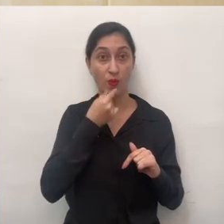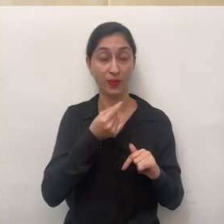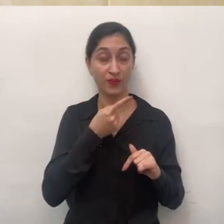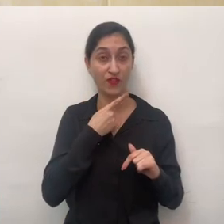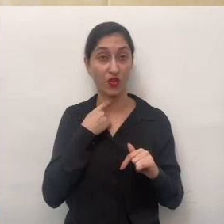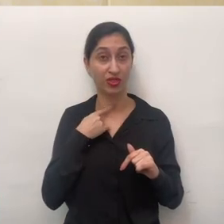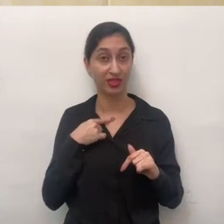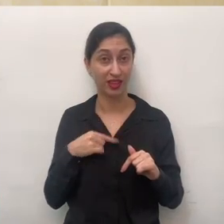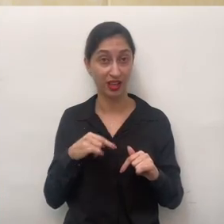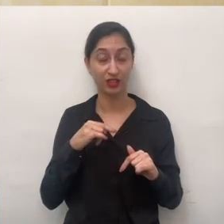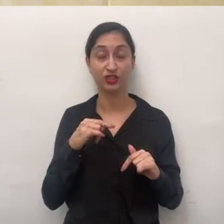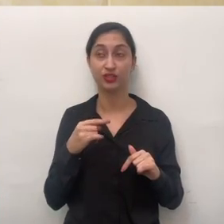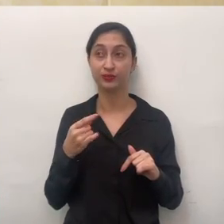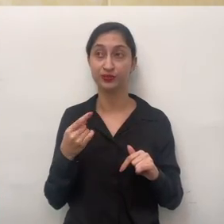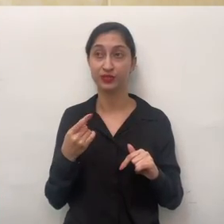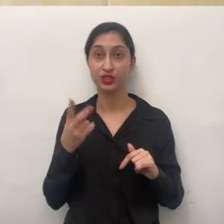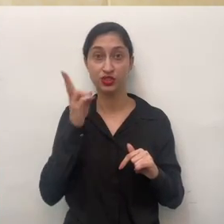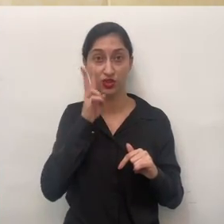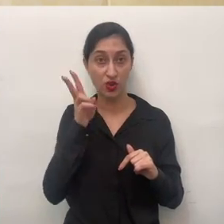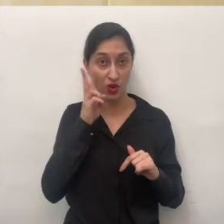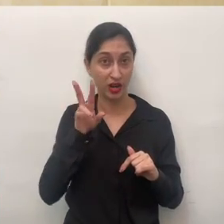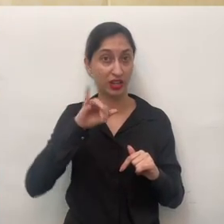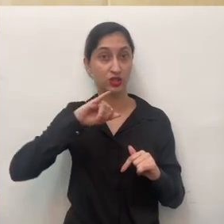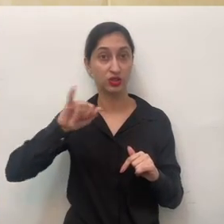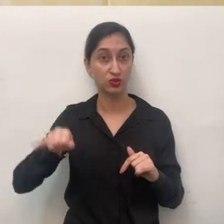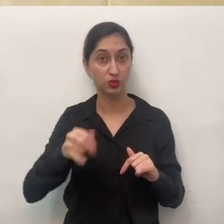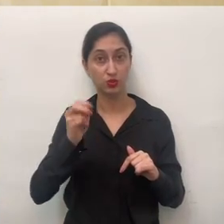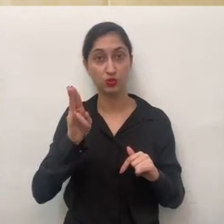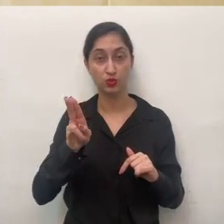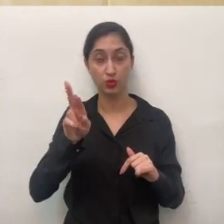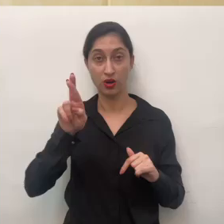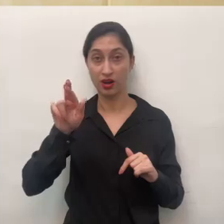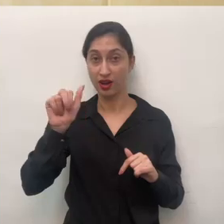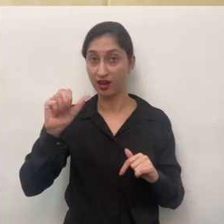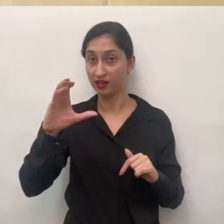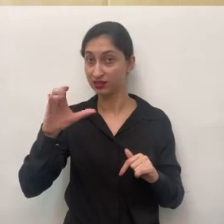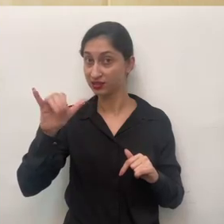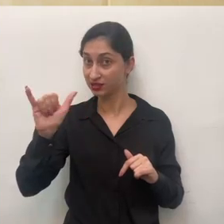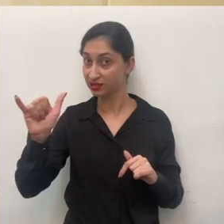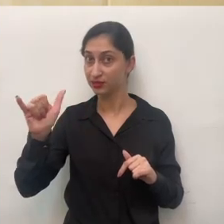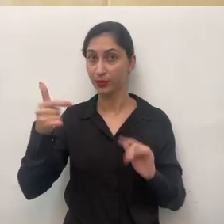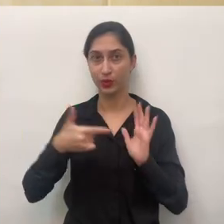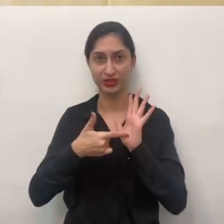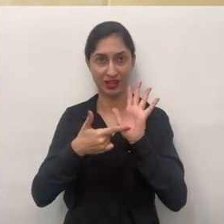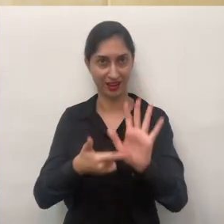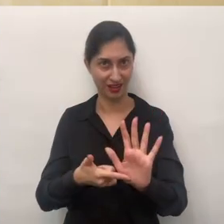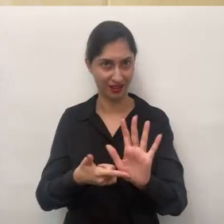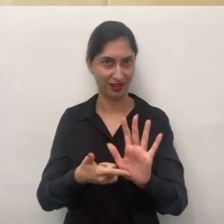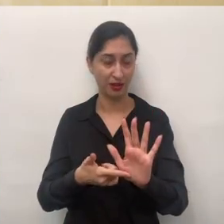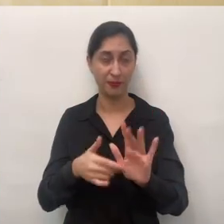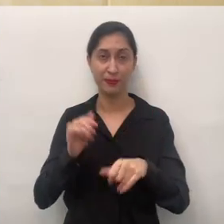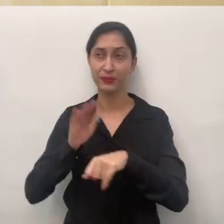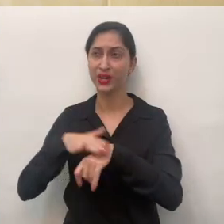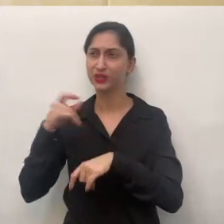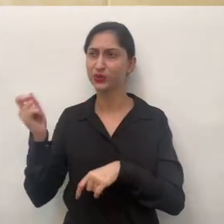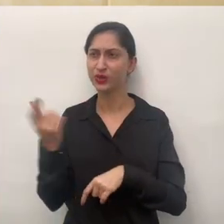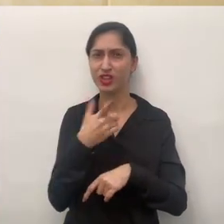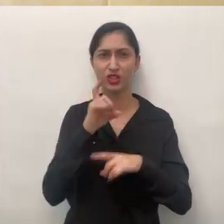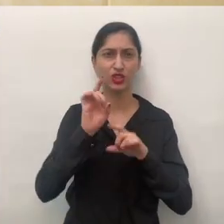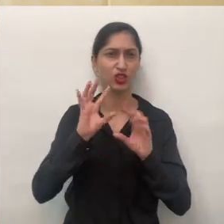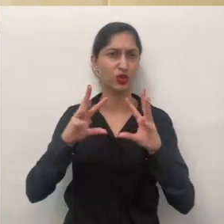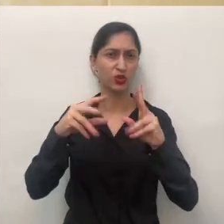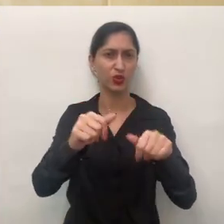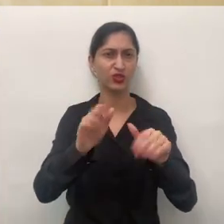dele trazer, emerger a história da Dona Juracy, né, para além da